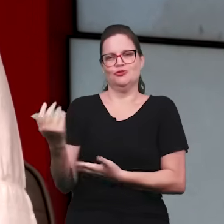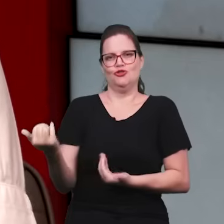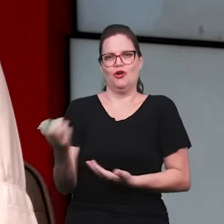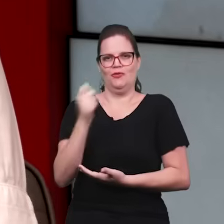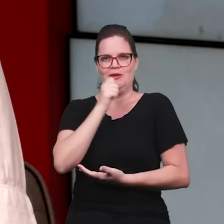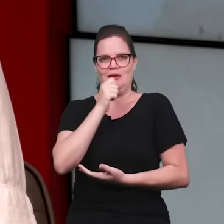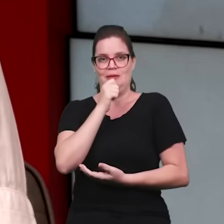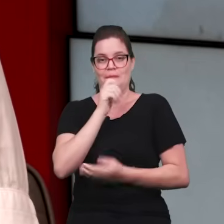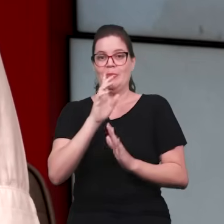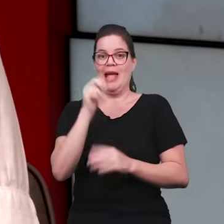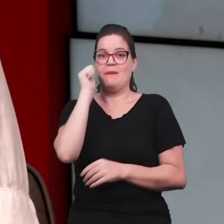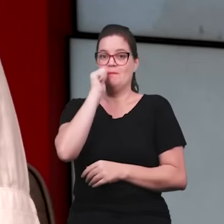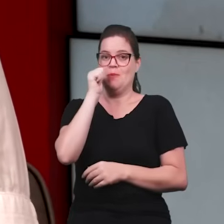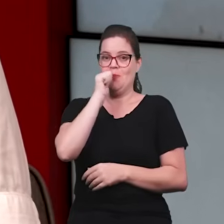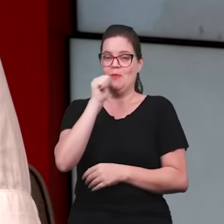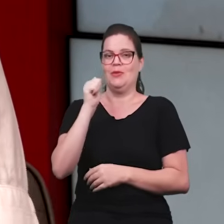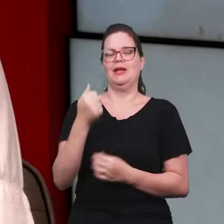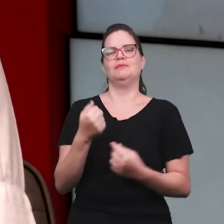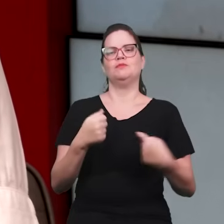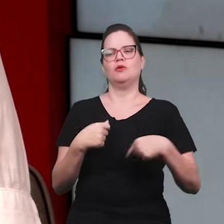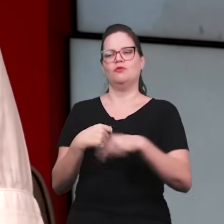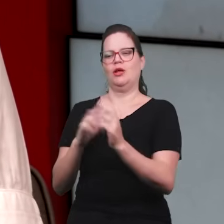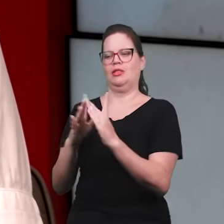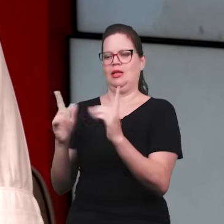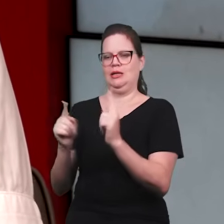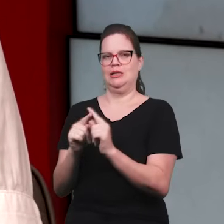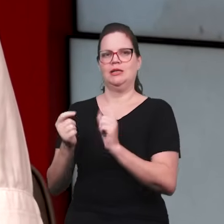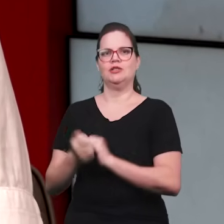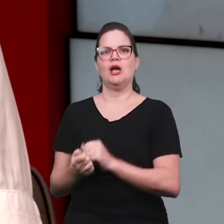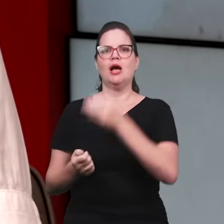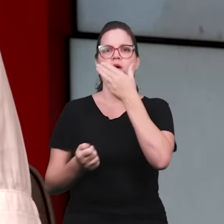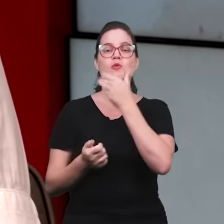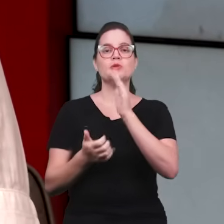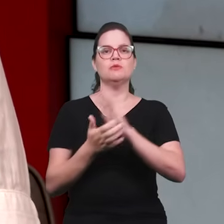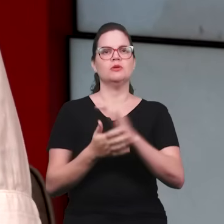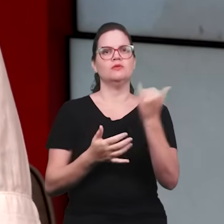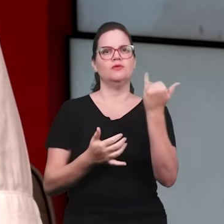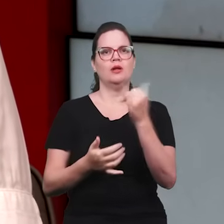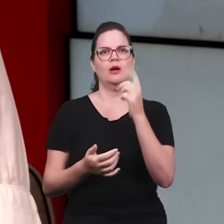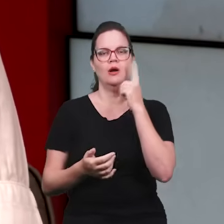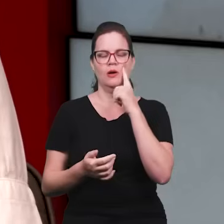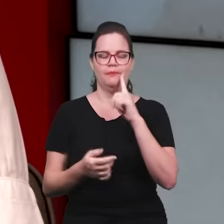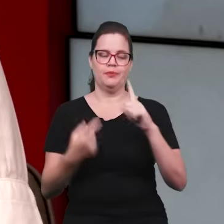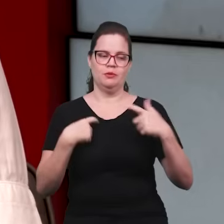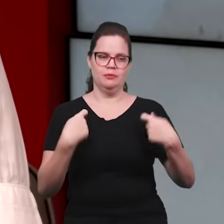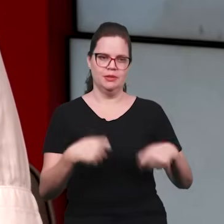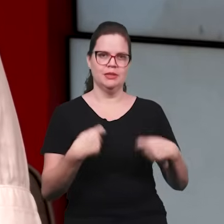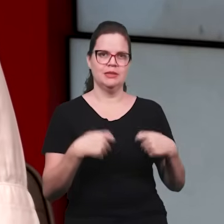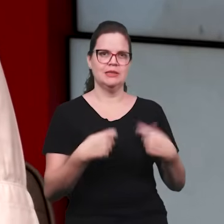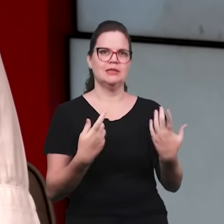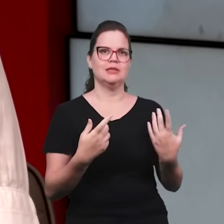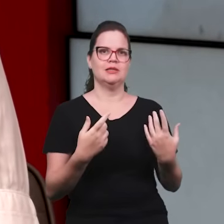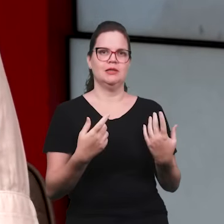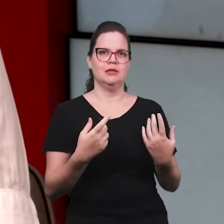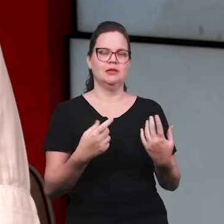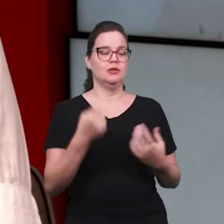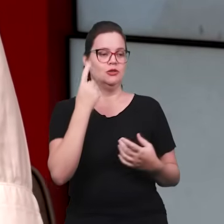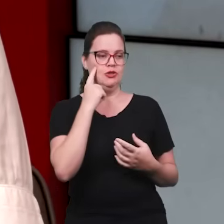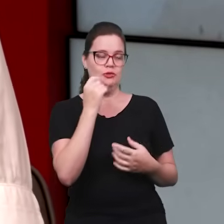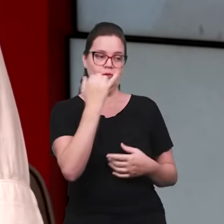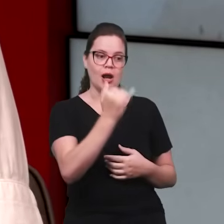E um dia ela chegou do trabalho, indo para a igreja, o marido falou assim: olha, eu preciso te falar uma coisa, eu já estava organizando as nossas